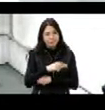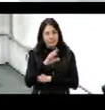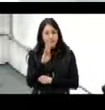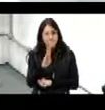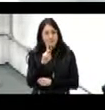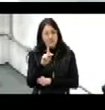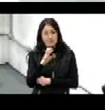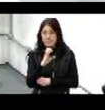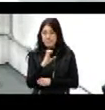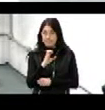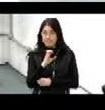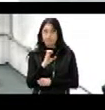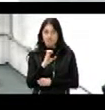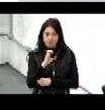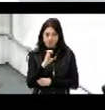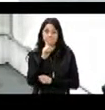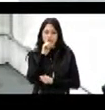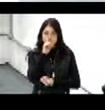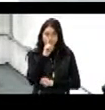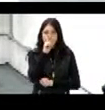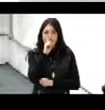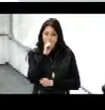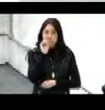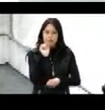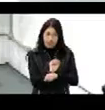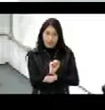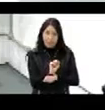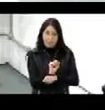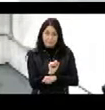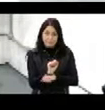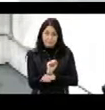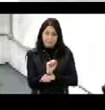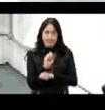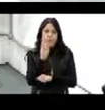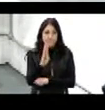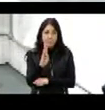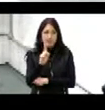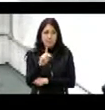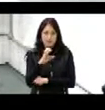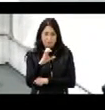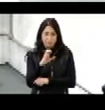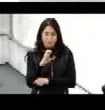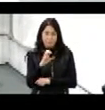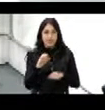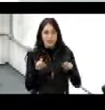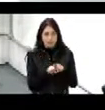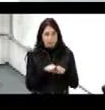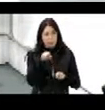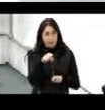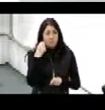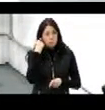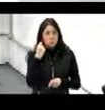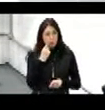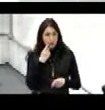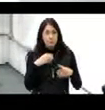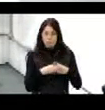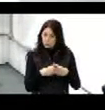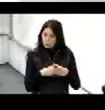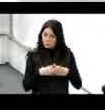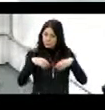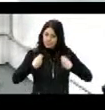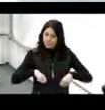Benefício esse que está correndo grande risco, inclusive para as pessoas surdas que aqui estão, que vão ter que